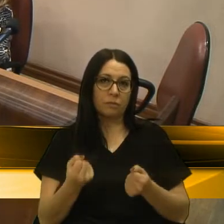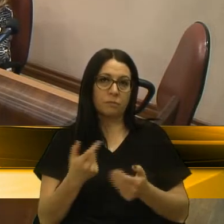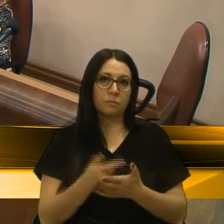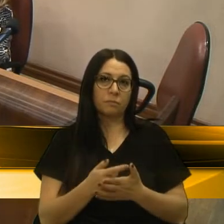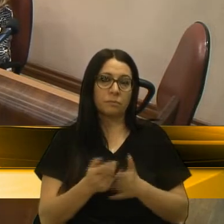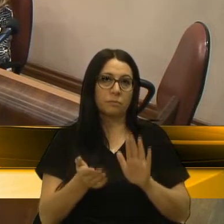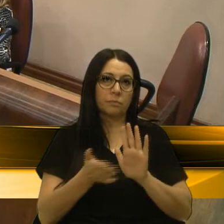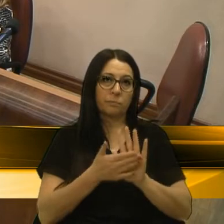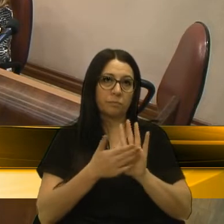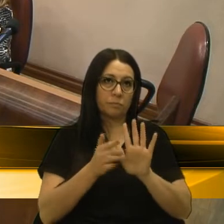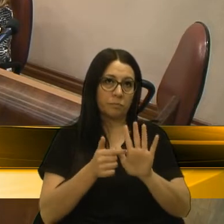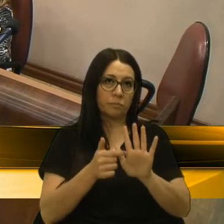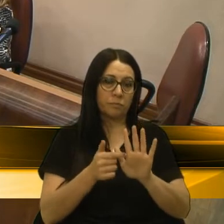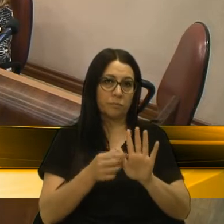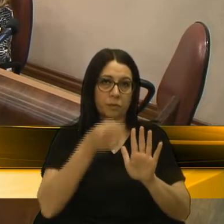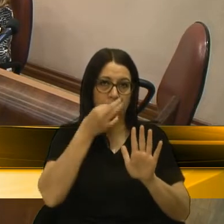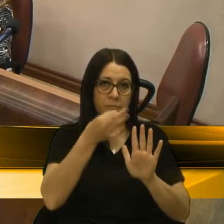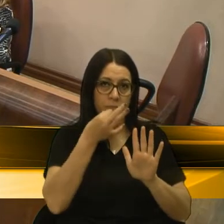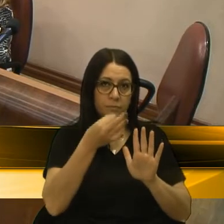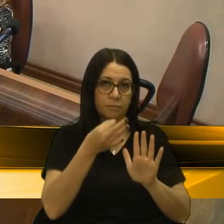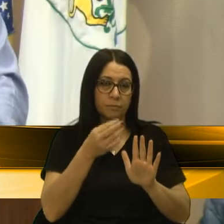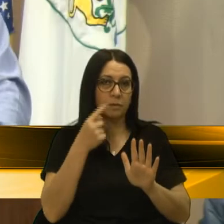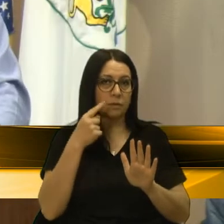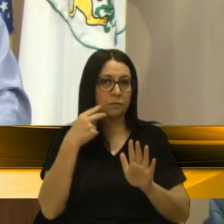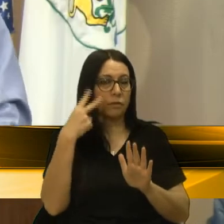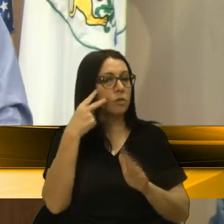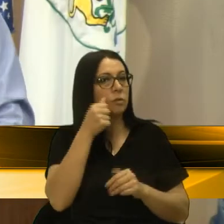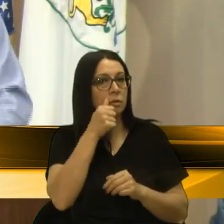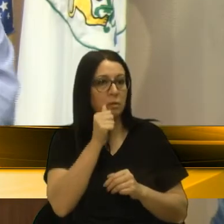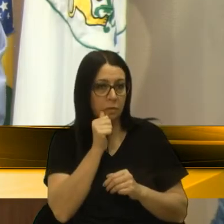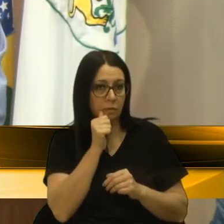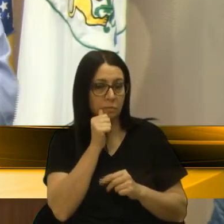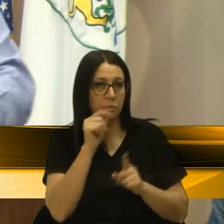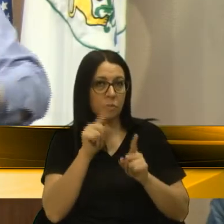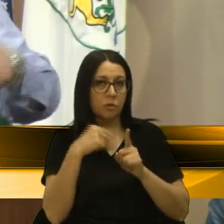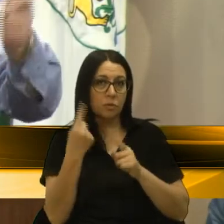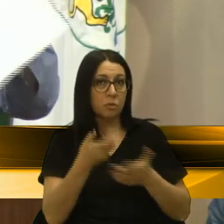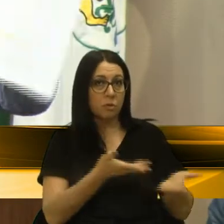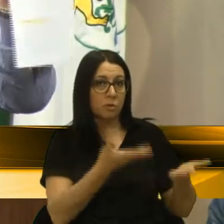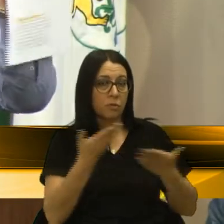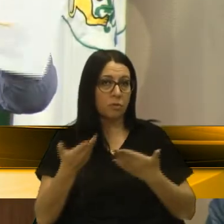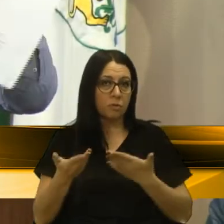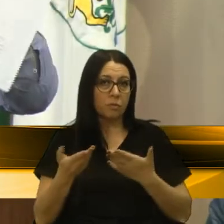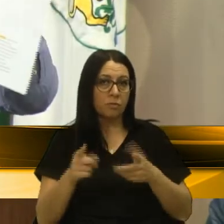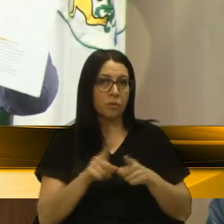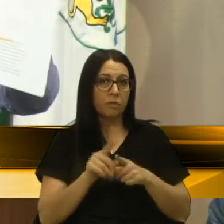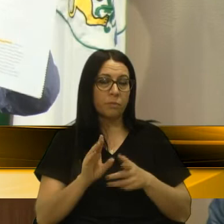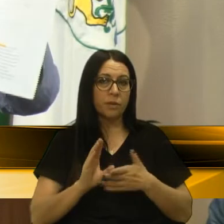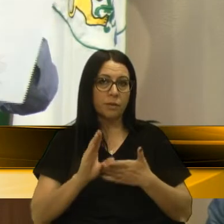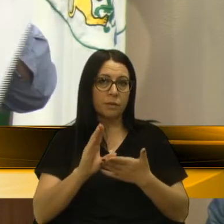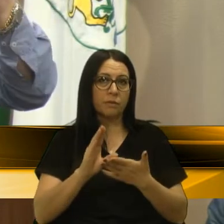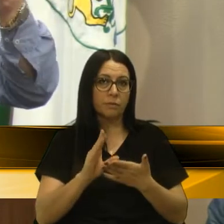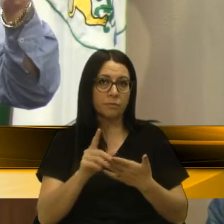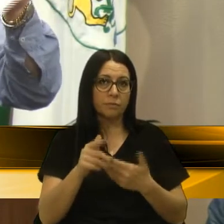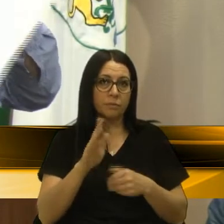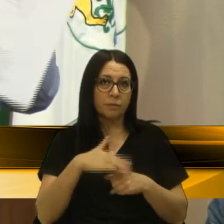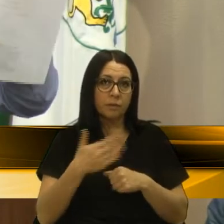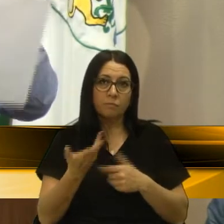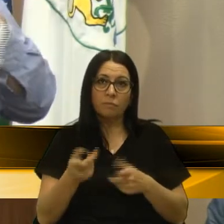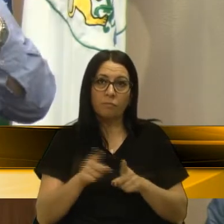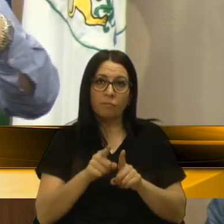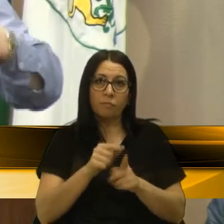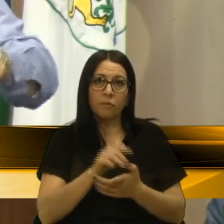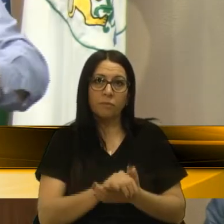a proposta, a sugestão encaminhada pela vereadora Paula, nós estaremos convidando os mesmos conselheiros, até mais, inclusive,